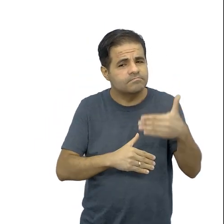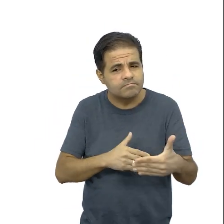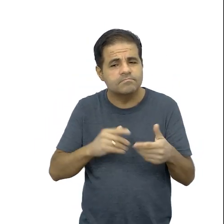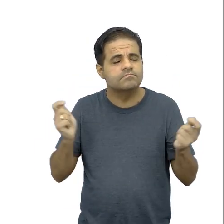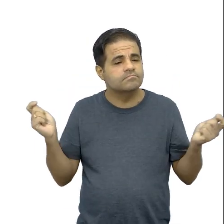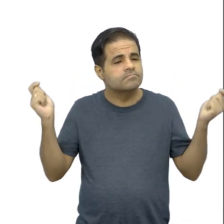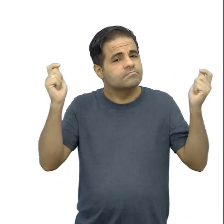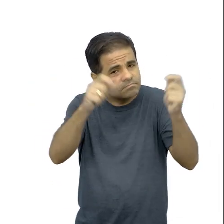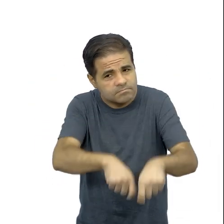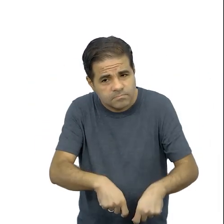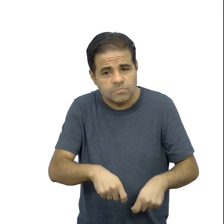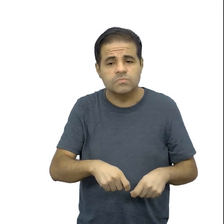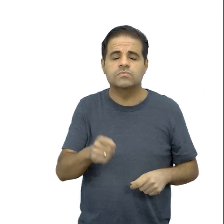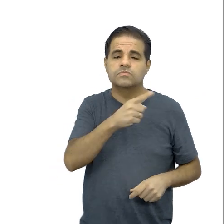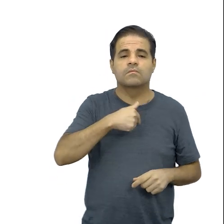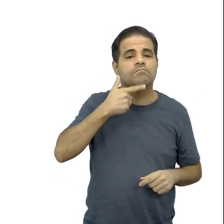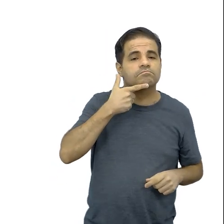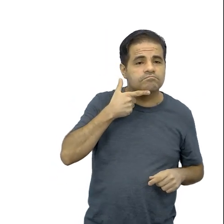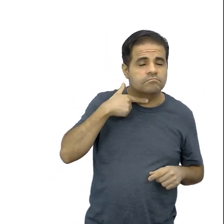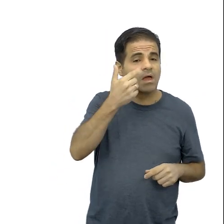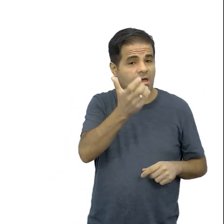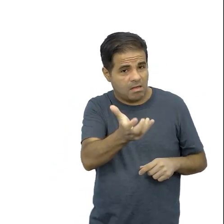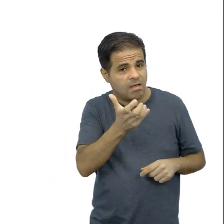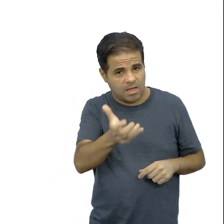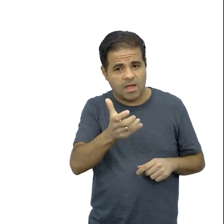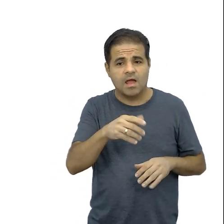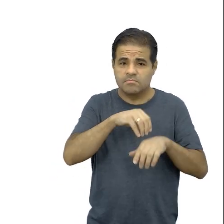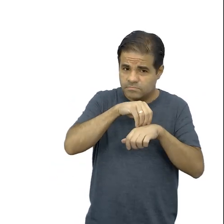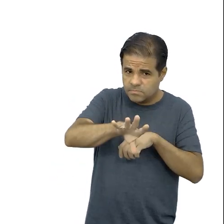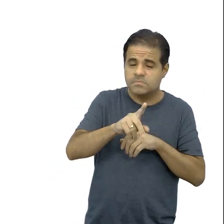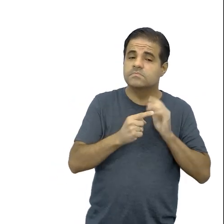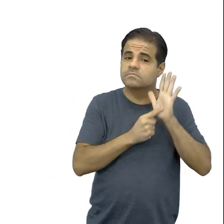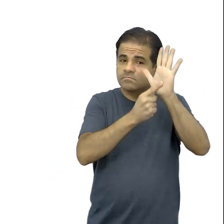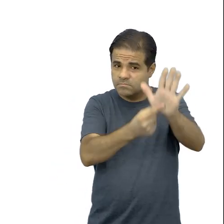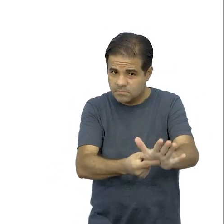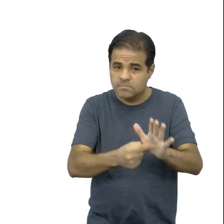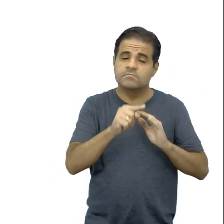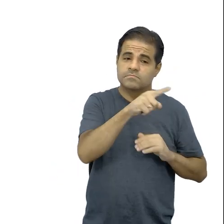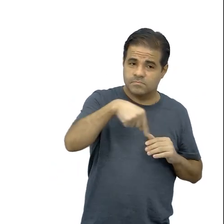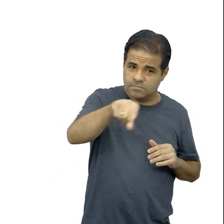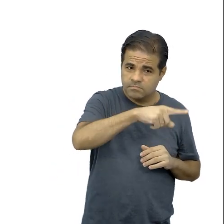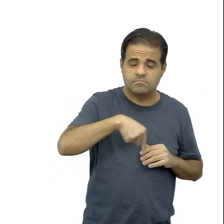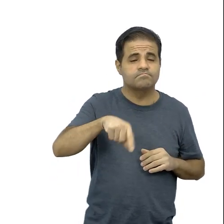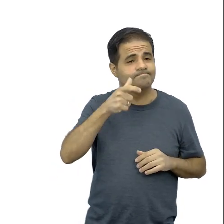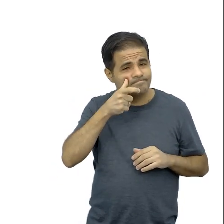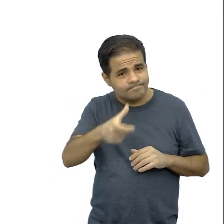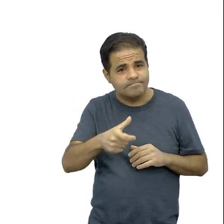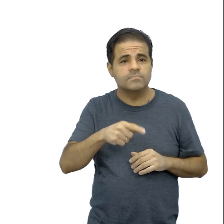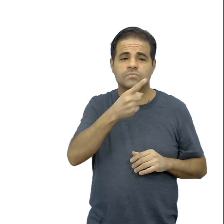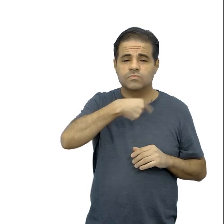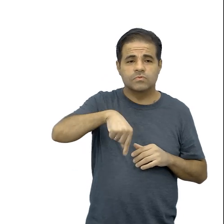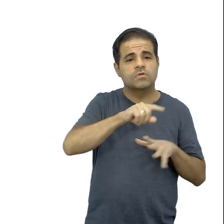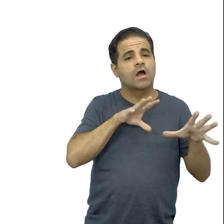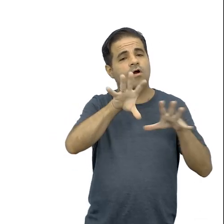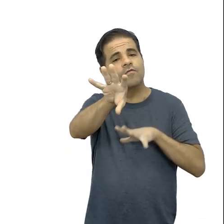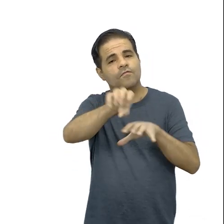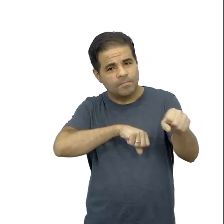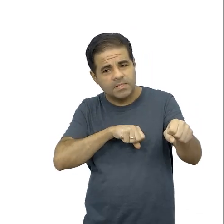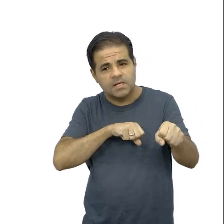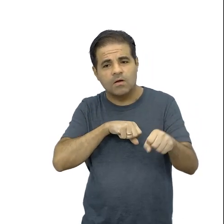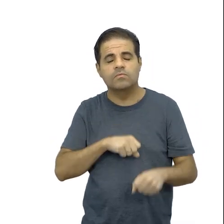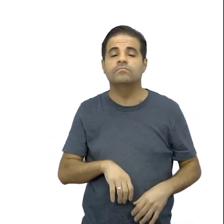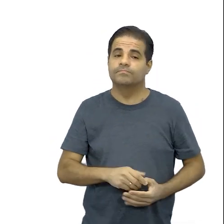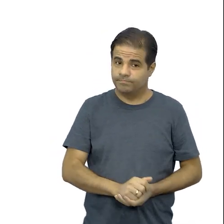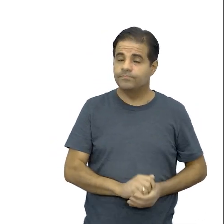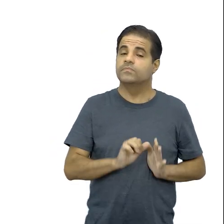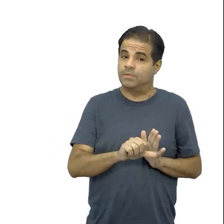possível, aquilo que nós pretendemos, né, apresentar para vocês durante todas as formações. Então,